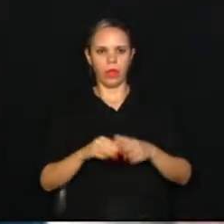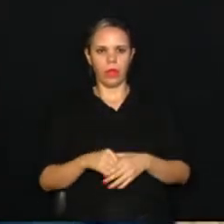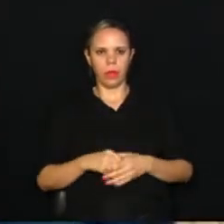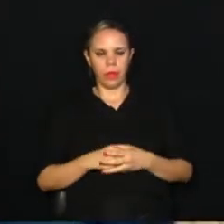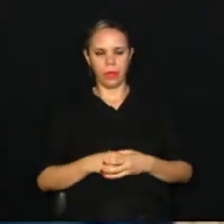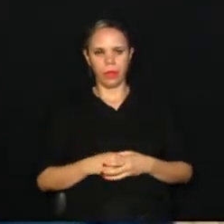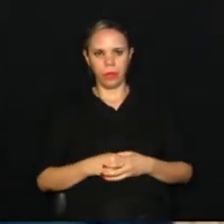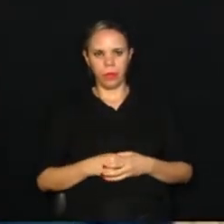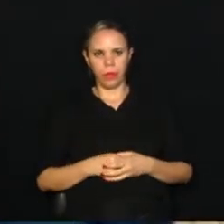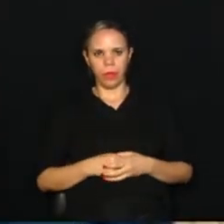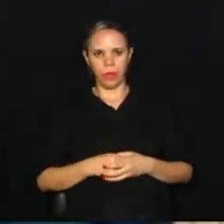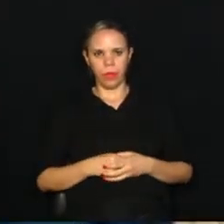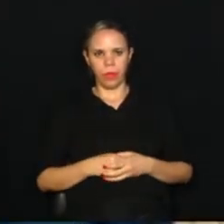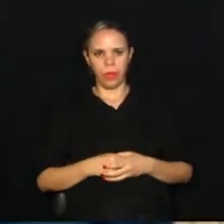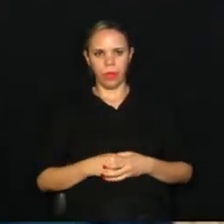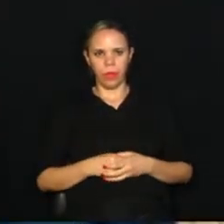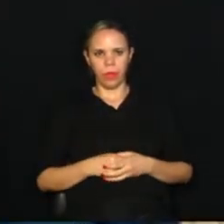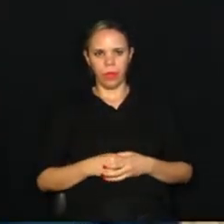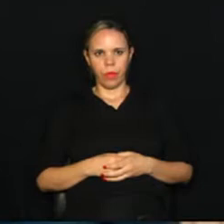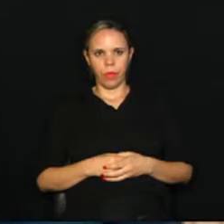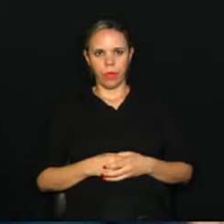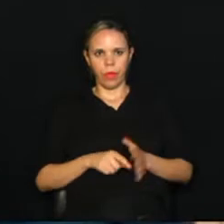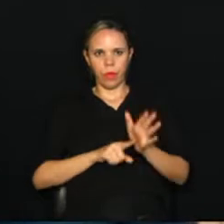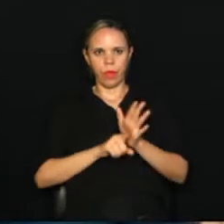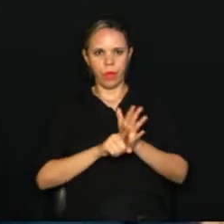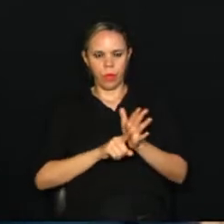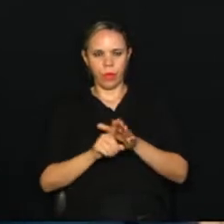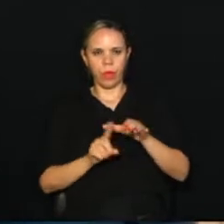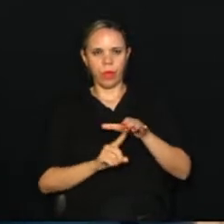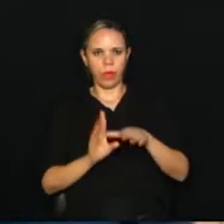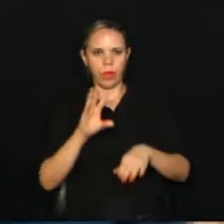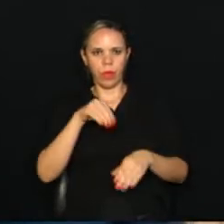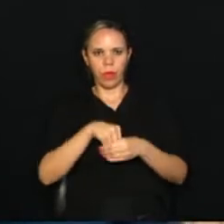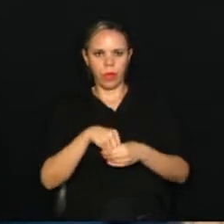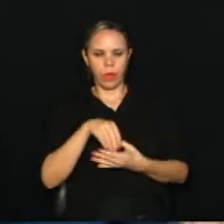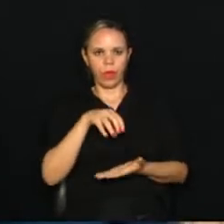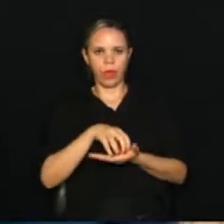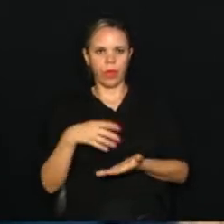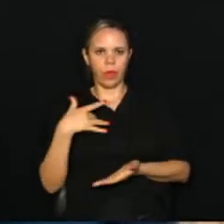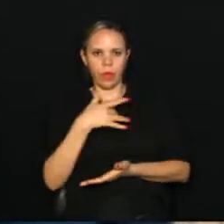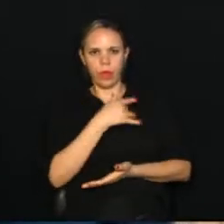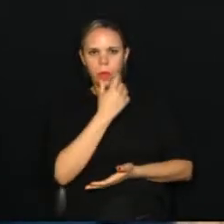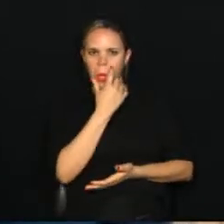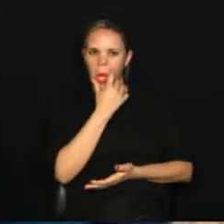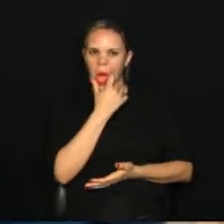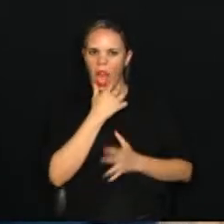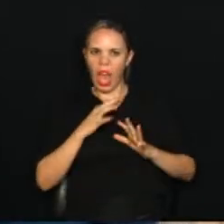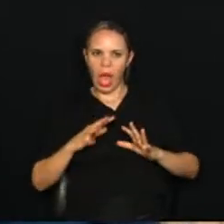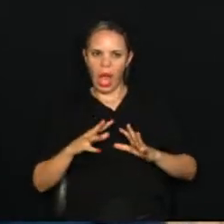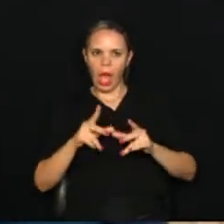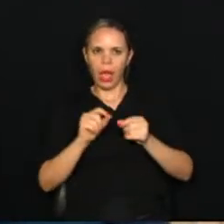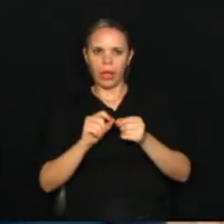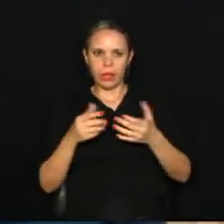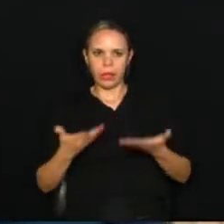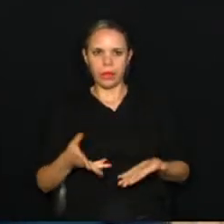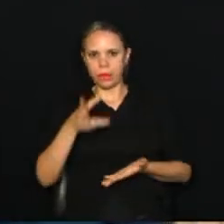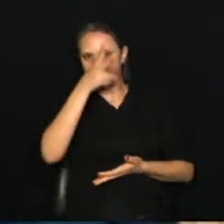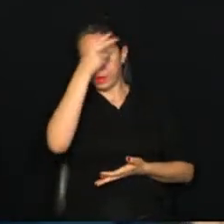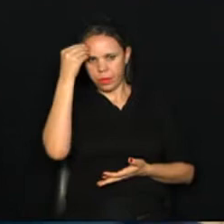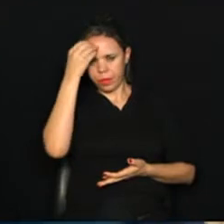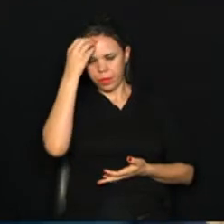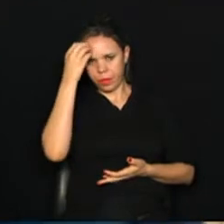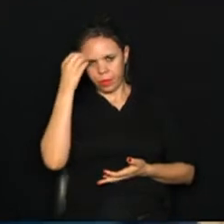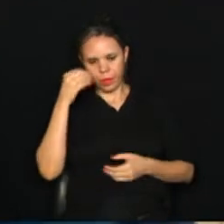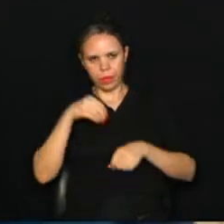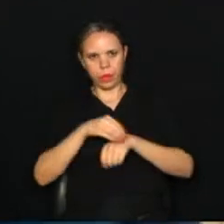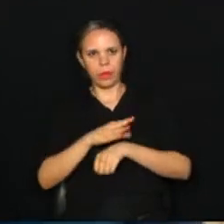seja um direcionamento de consulta dentro de um posto de saúde, tudo o que é feito pela Prefeitura